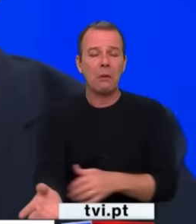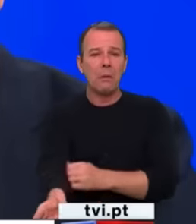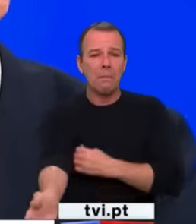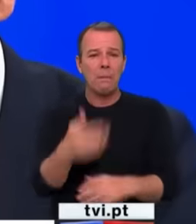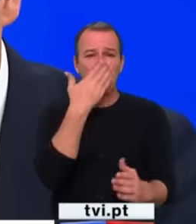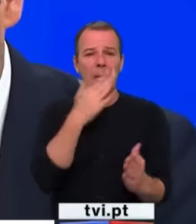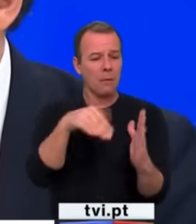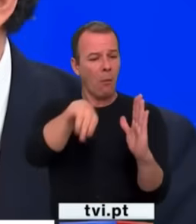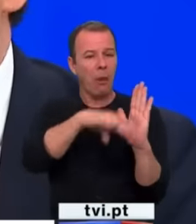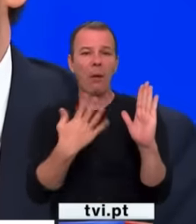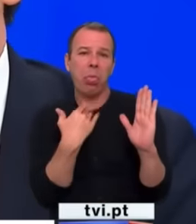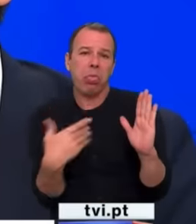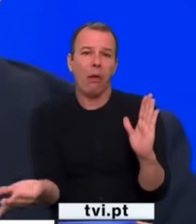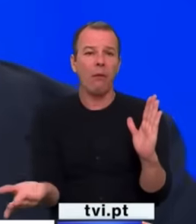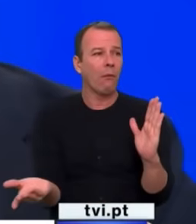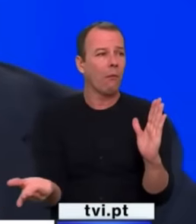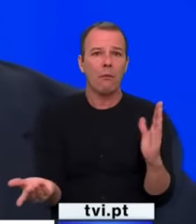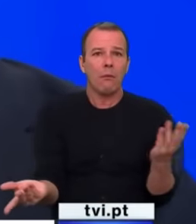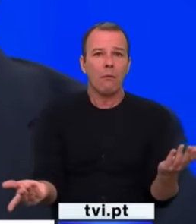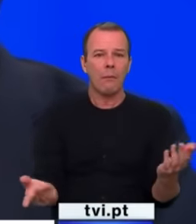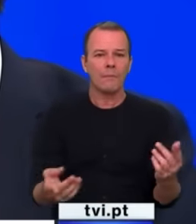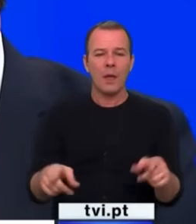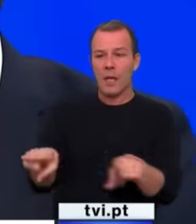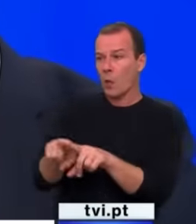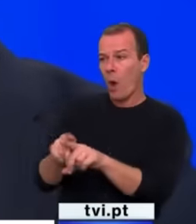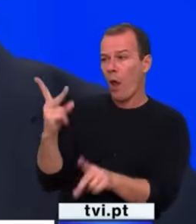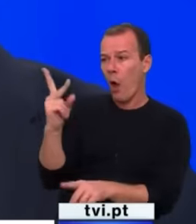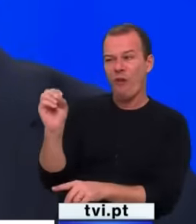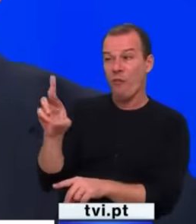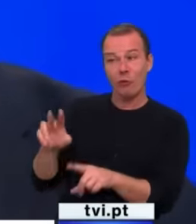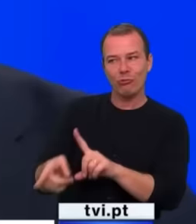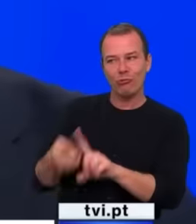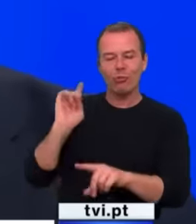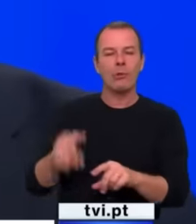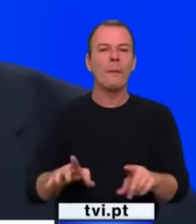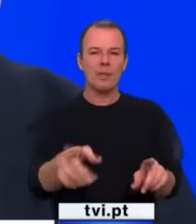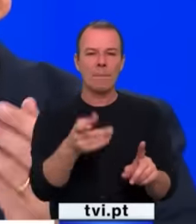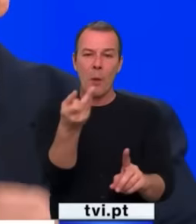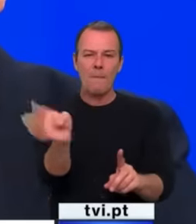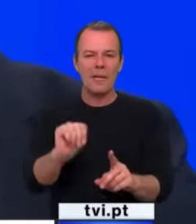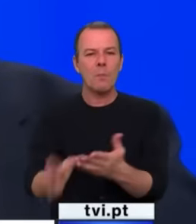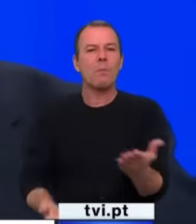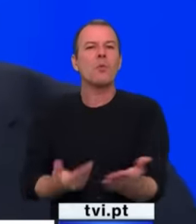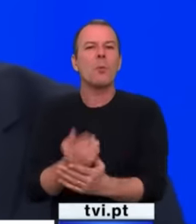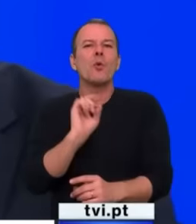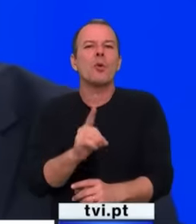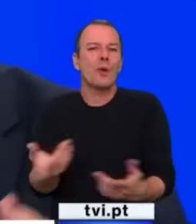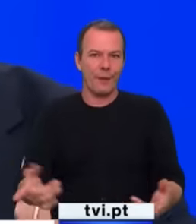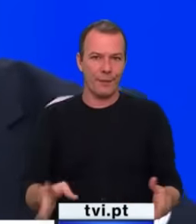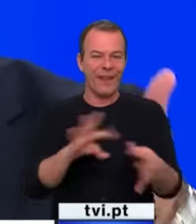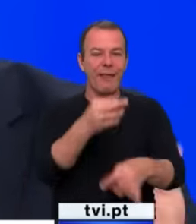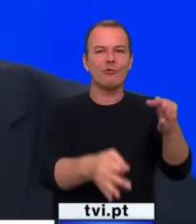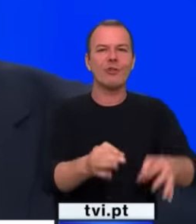geralmente é assim. Não é como o vosso. Que é, o nosso tem respostas. Eu gostava que as pessoas em casa soubessem o que é que o PS propõe para, tem falsas respostas. Para a justiça e para a